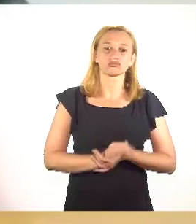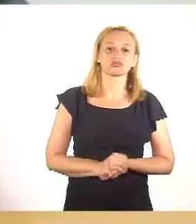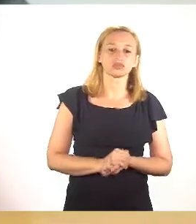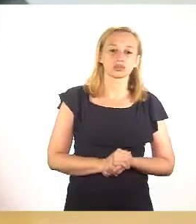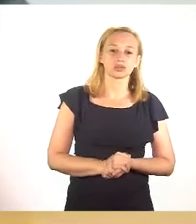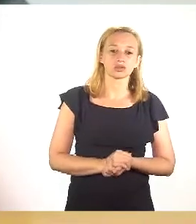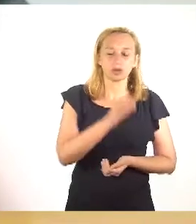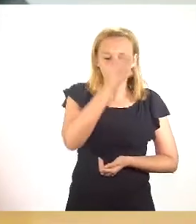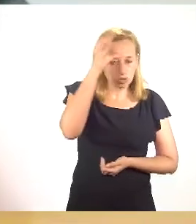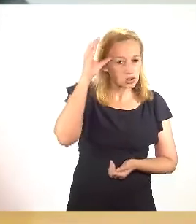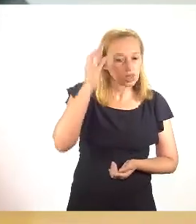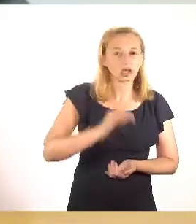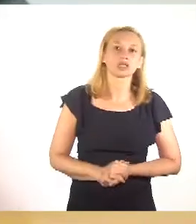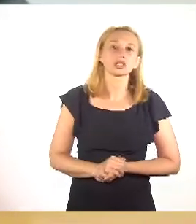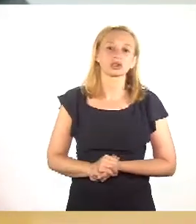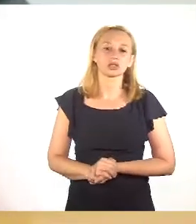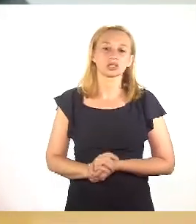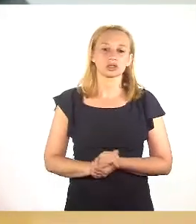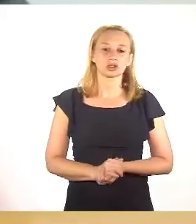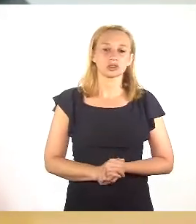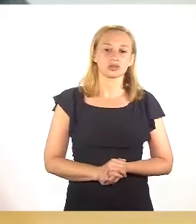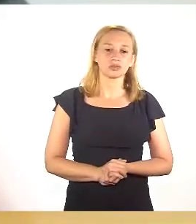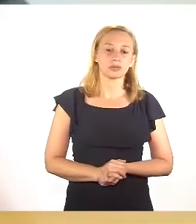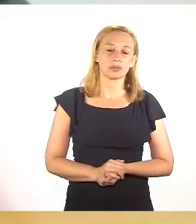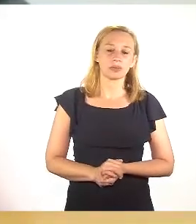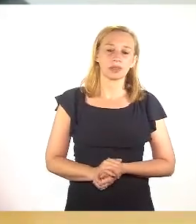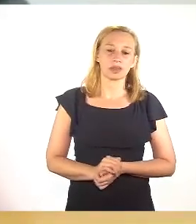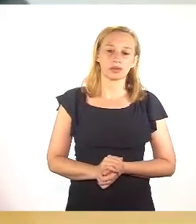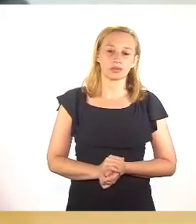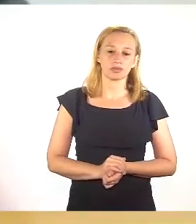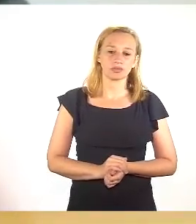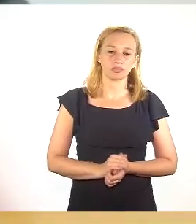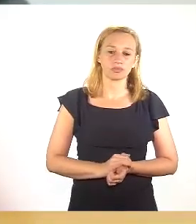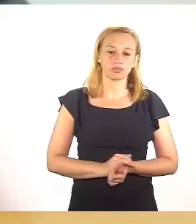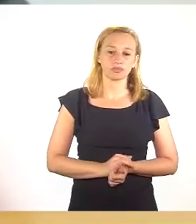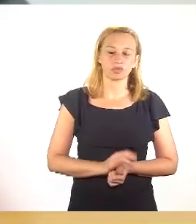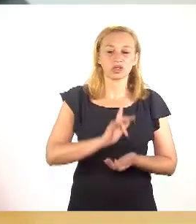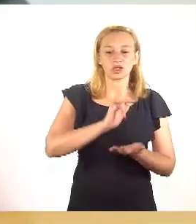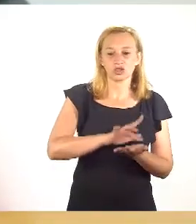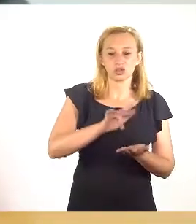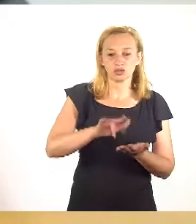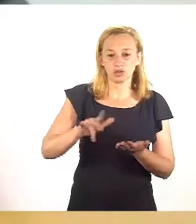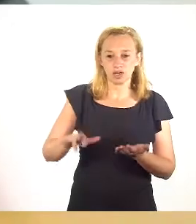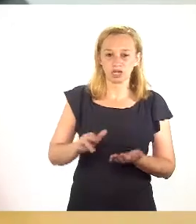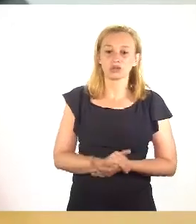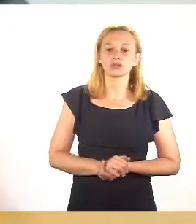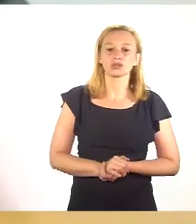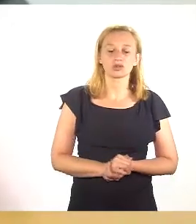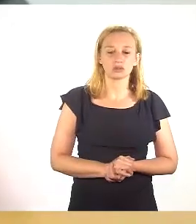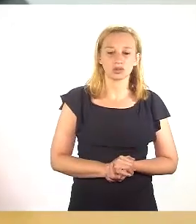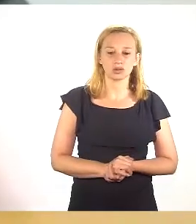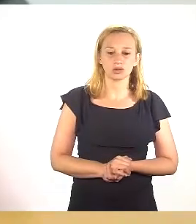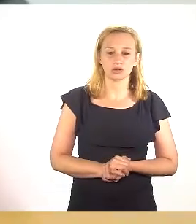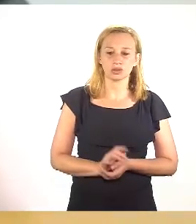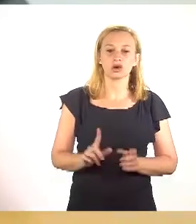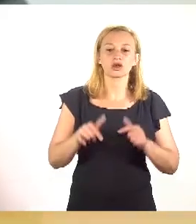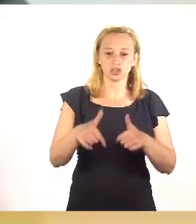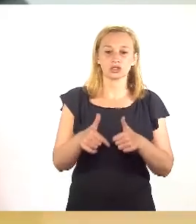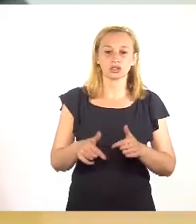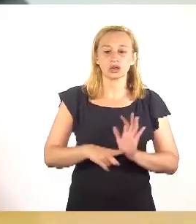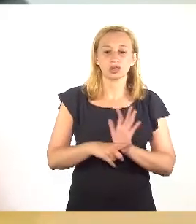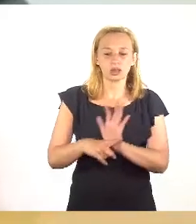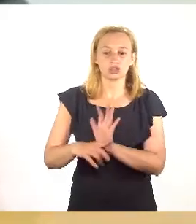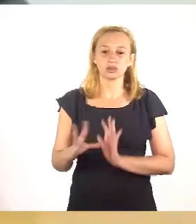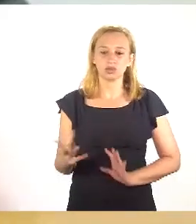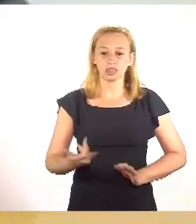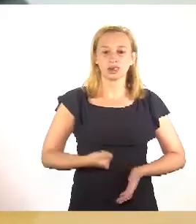os consumidores e forma de direcionamento dos seus diversos conflitos de uma maneira que a gente conseguisse atender de uma maneira